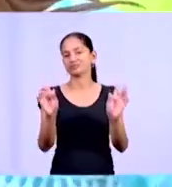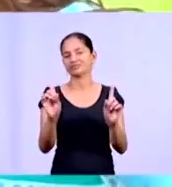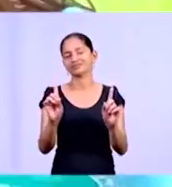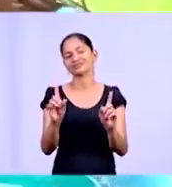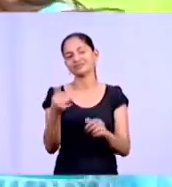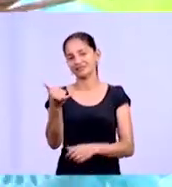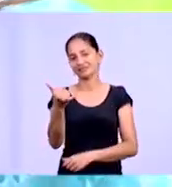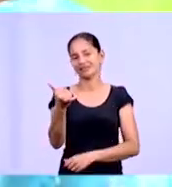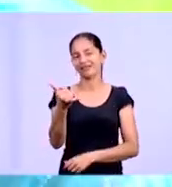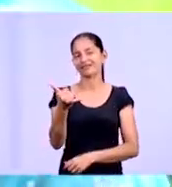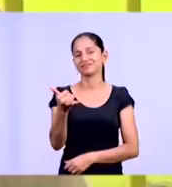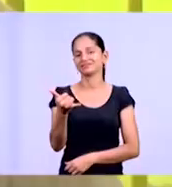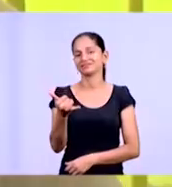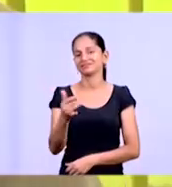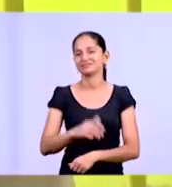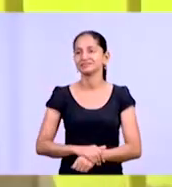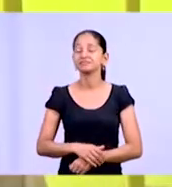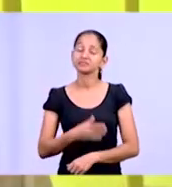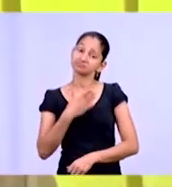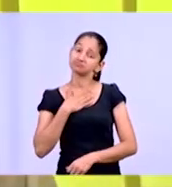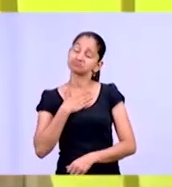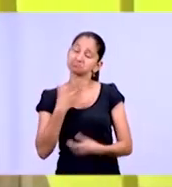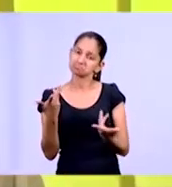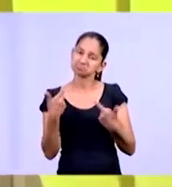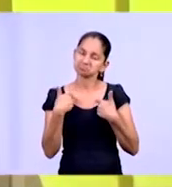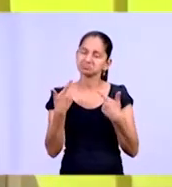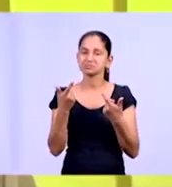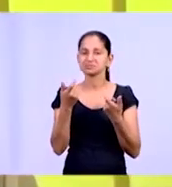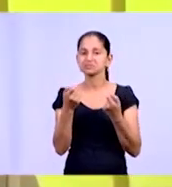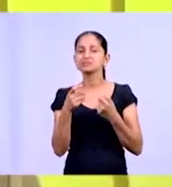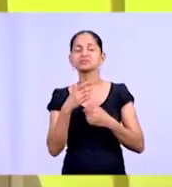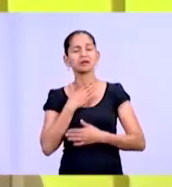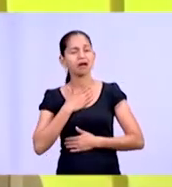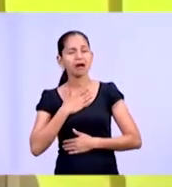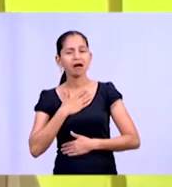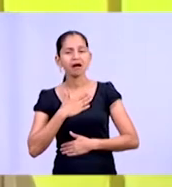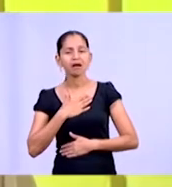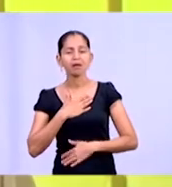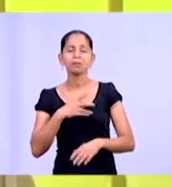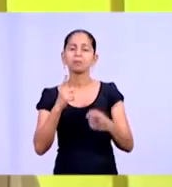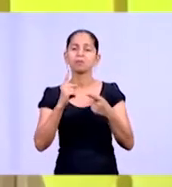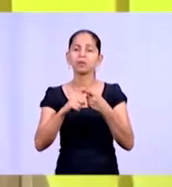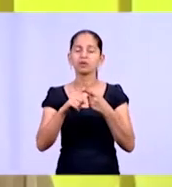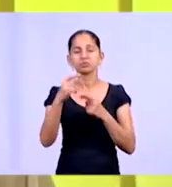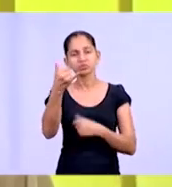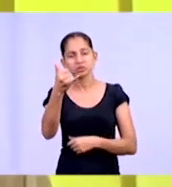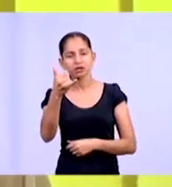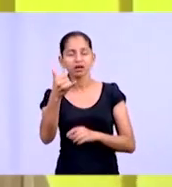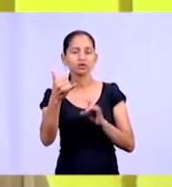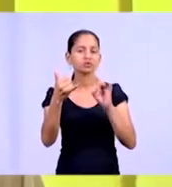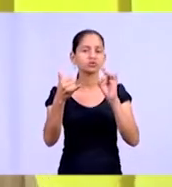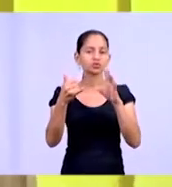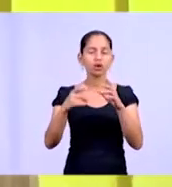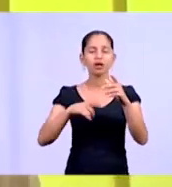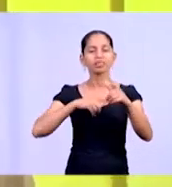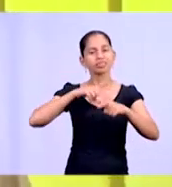ficar sem o celular. Eu, pessoalmente, eu viveria tranquilo, porque eu uso o celular como meio de